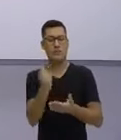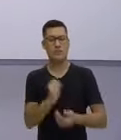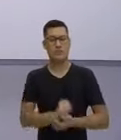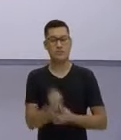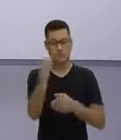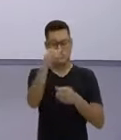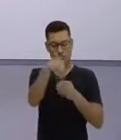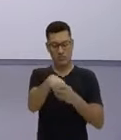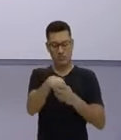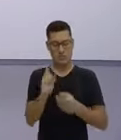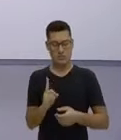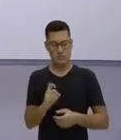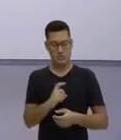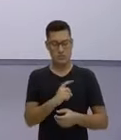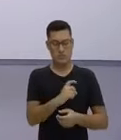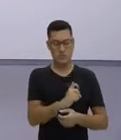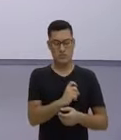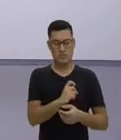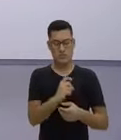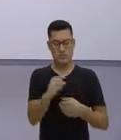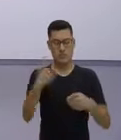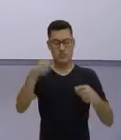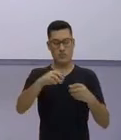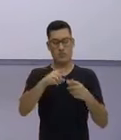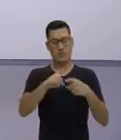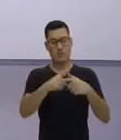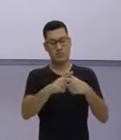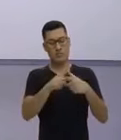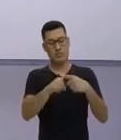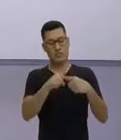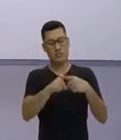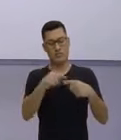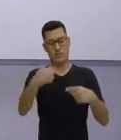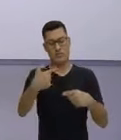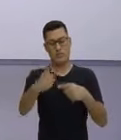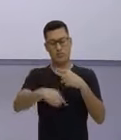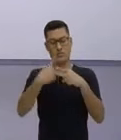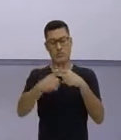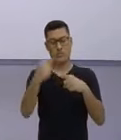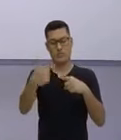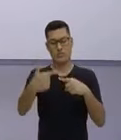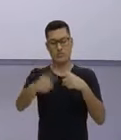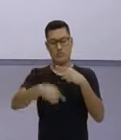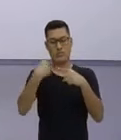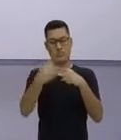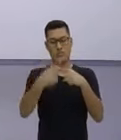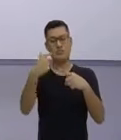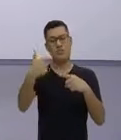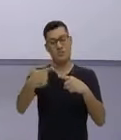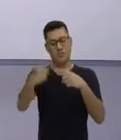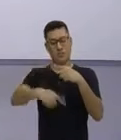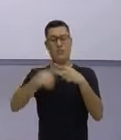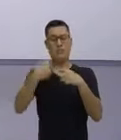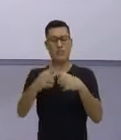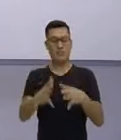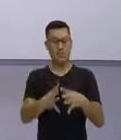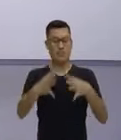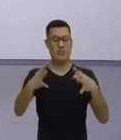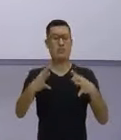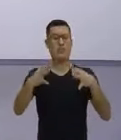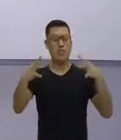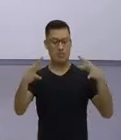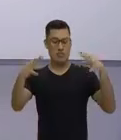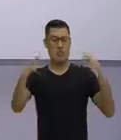das bactérias, aquela quantidade estava duplicando, não é isso? Isso. Então multiplicava por 2, depois por 2, depois por 2. E assim,